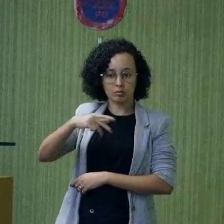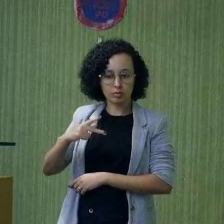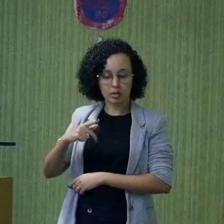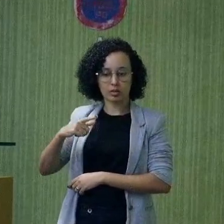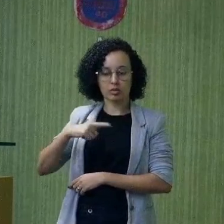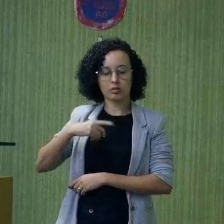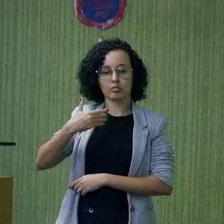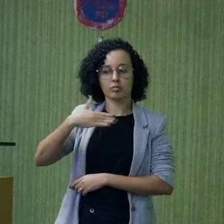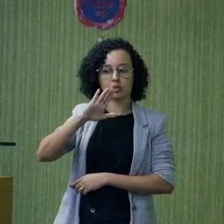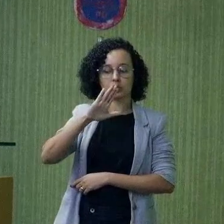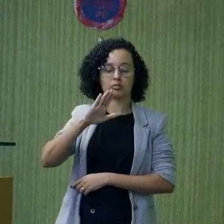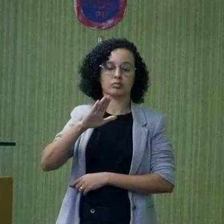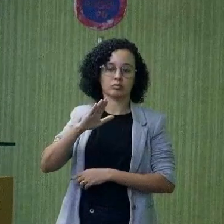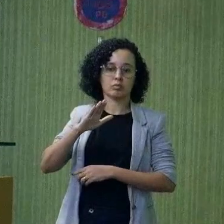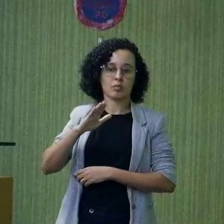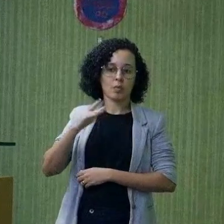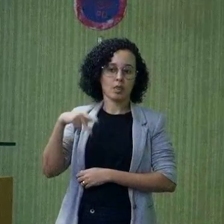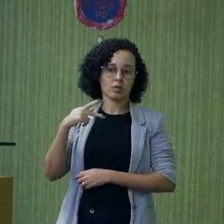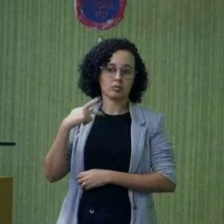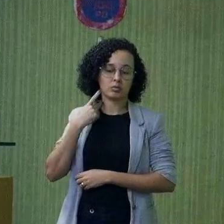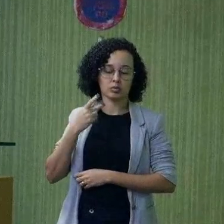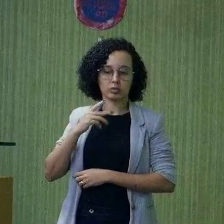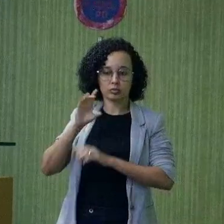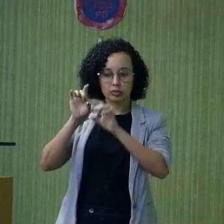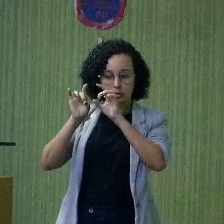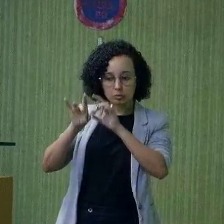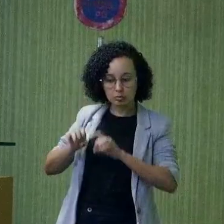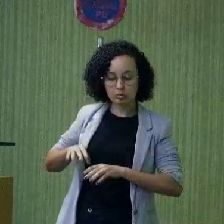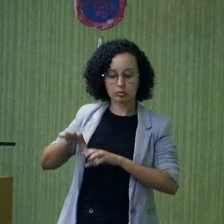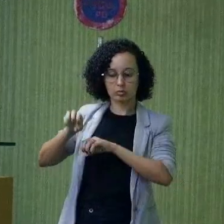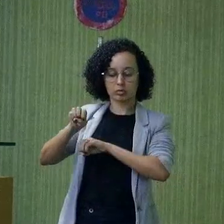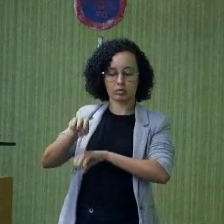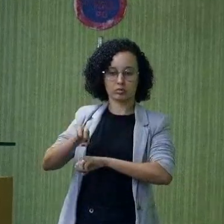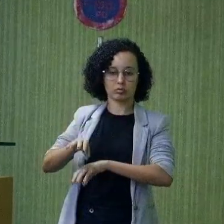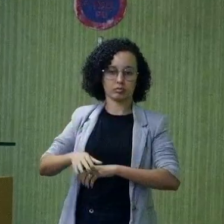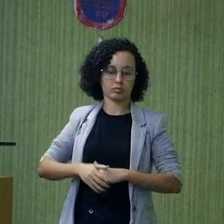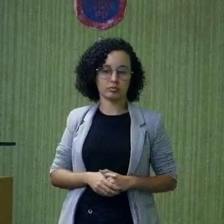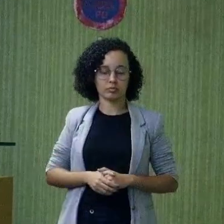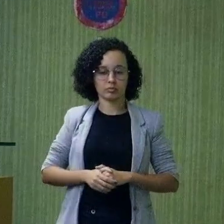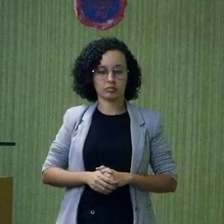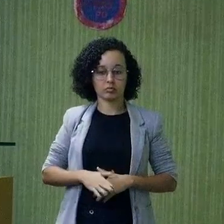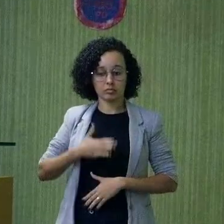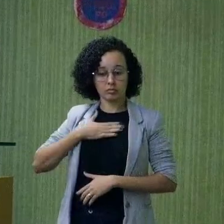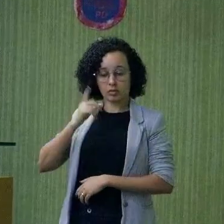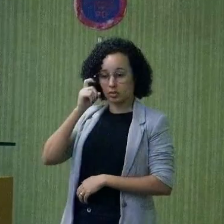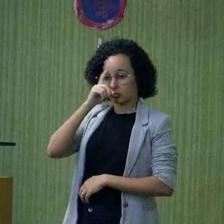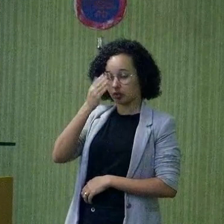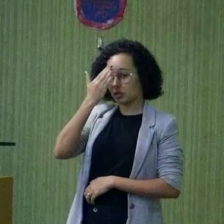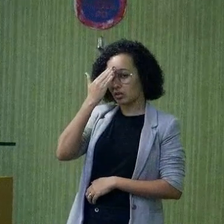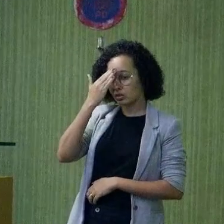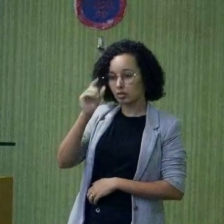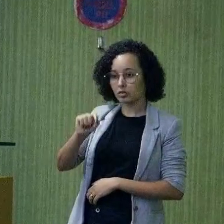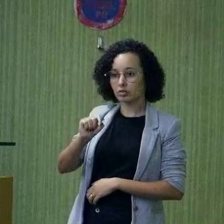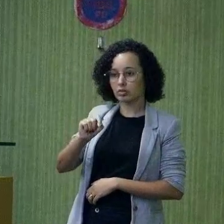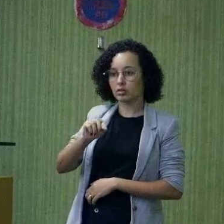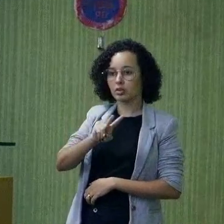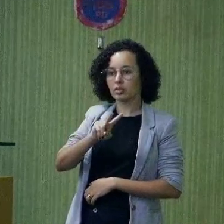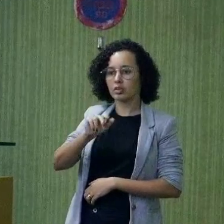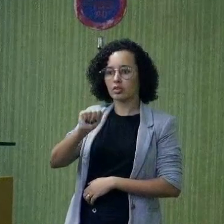exclusivas de educação a gente não pode estar exigindo que o colega vejam para mim é difícil entender aquela questão de VAT